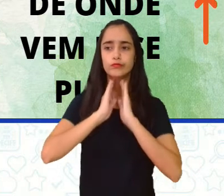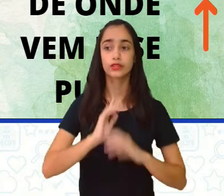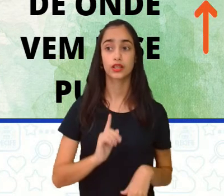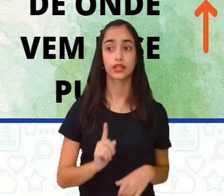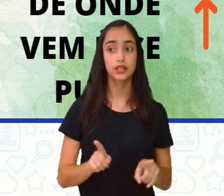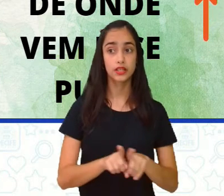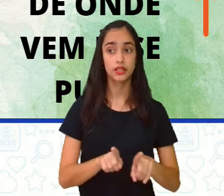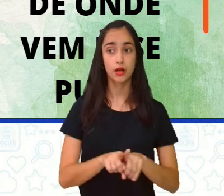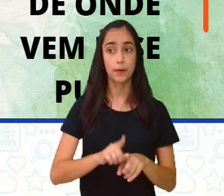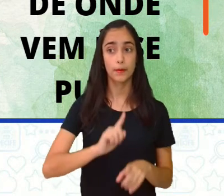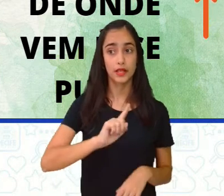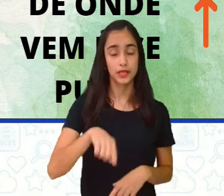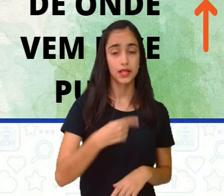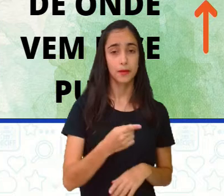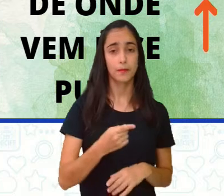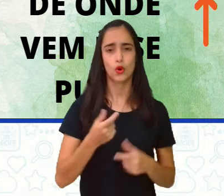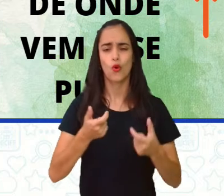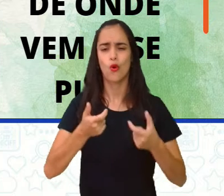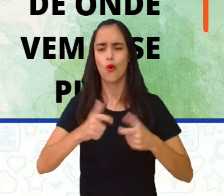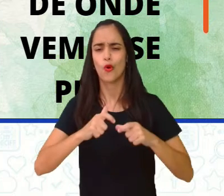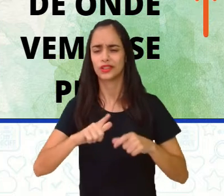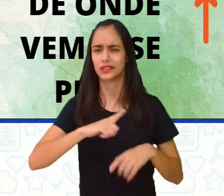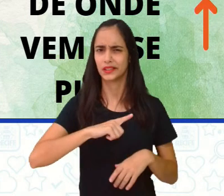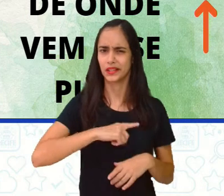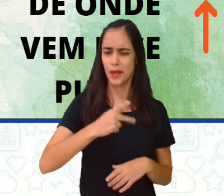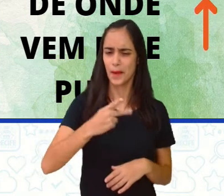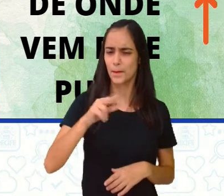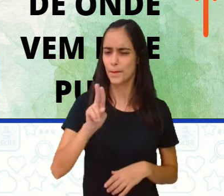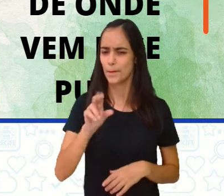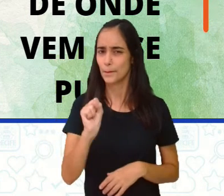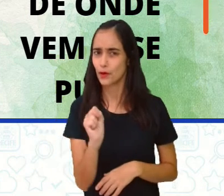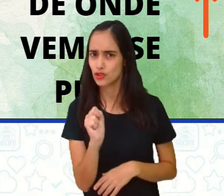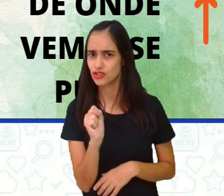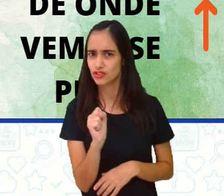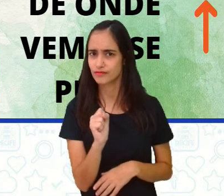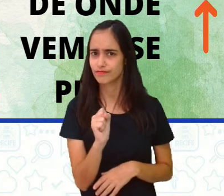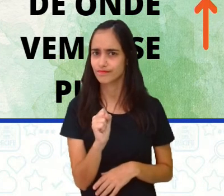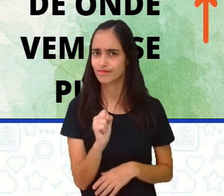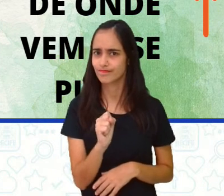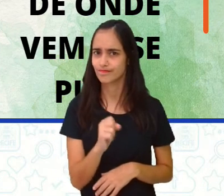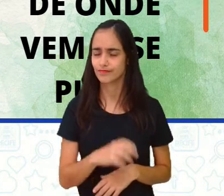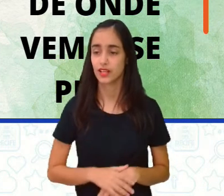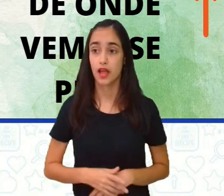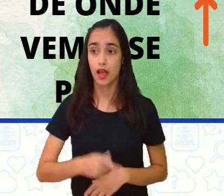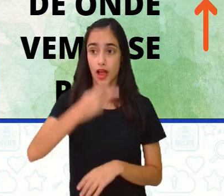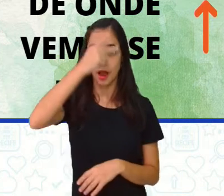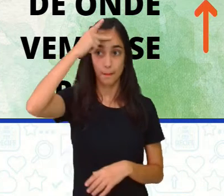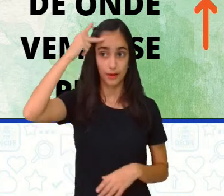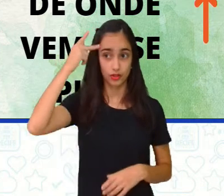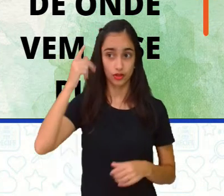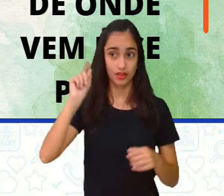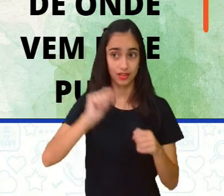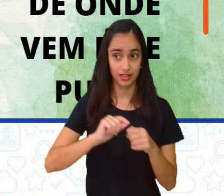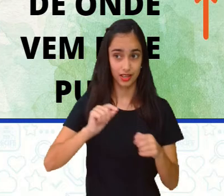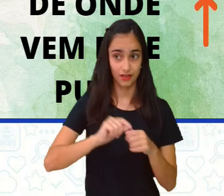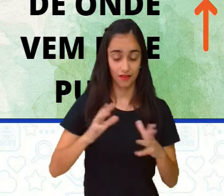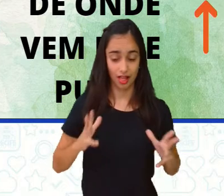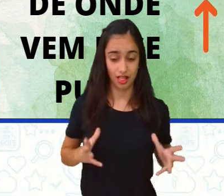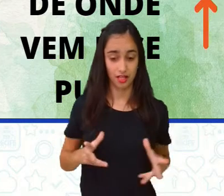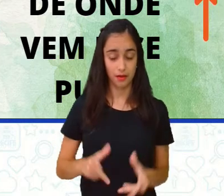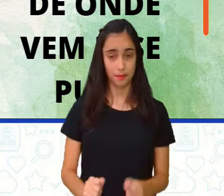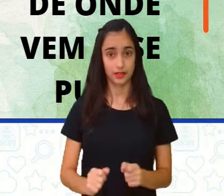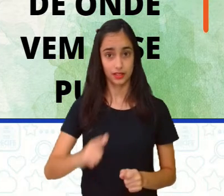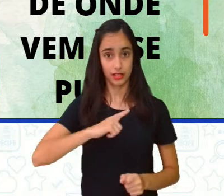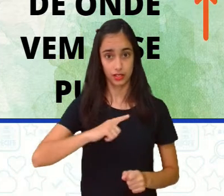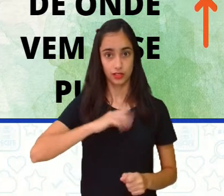pus? E aí nessa questão do pus eu quero chamar a atenção, né, que a pessoa que está fazendo essa limpeza, ela tem todo o